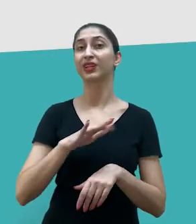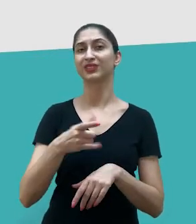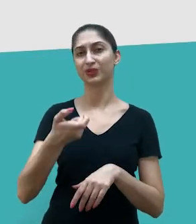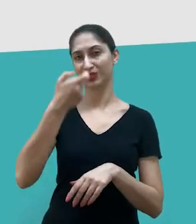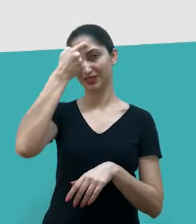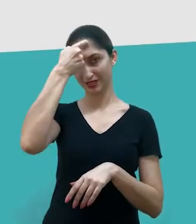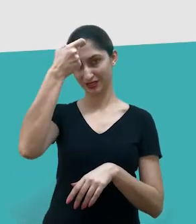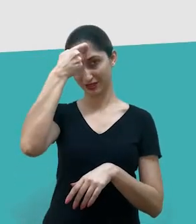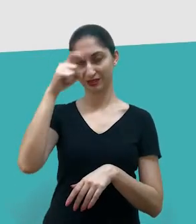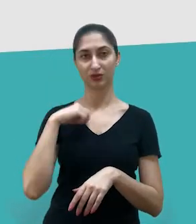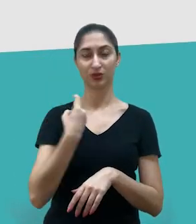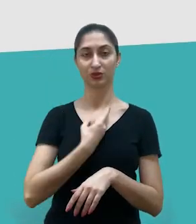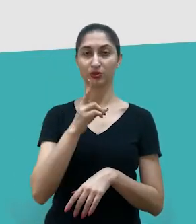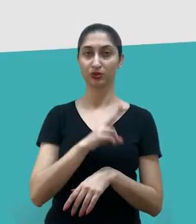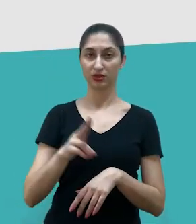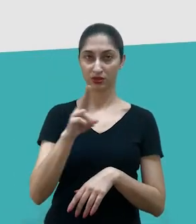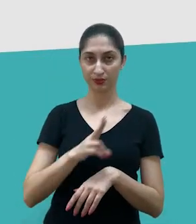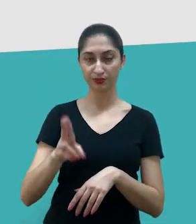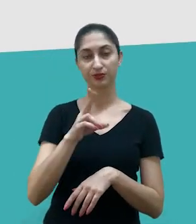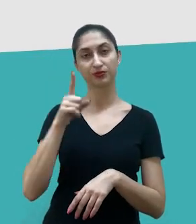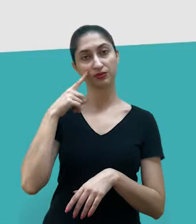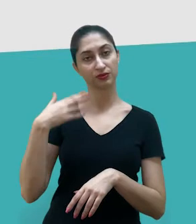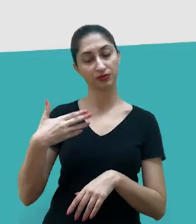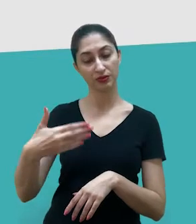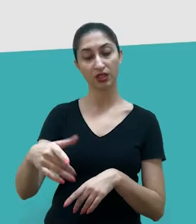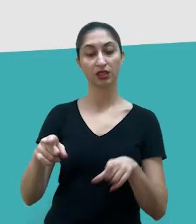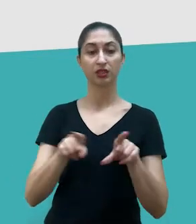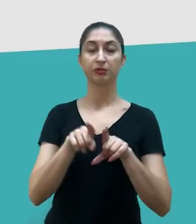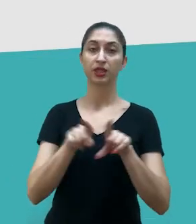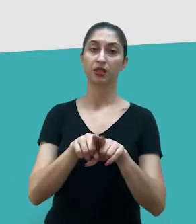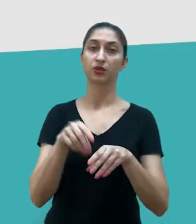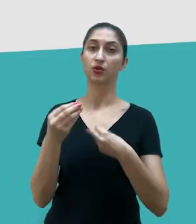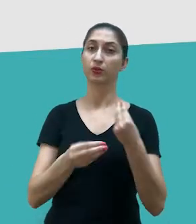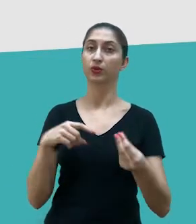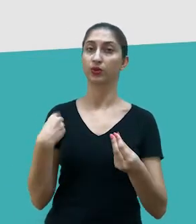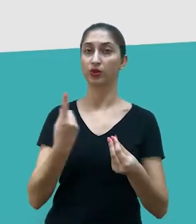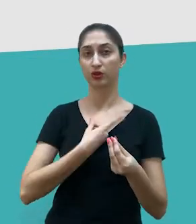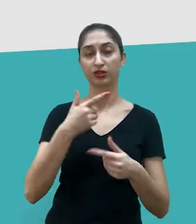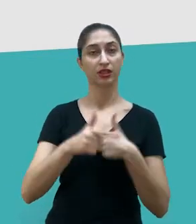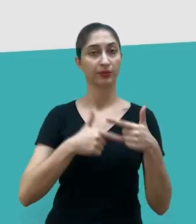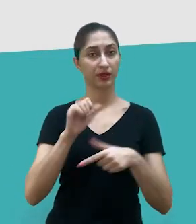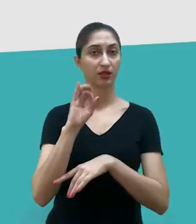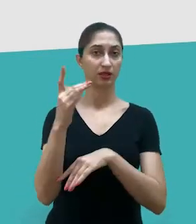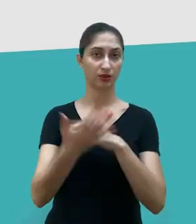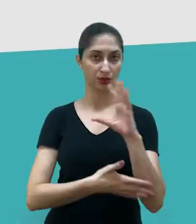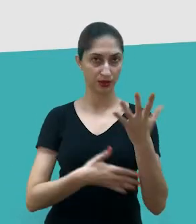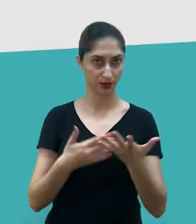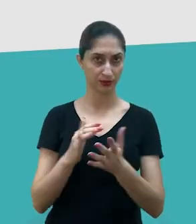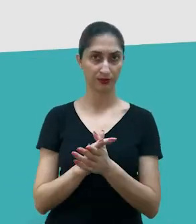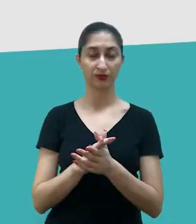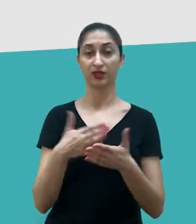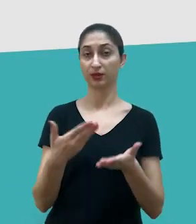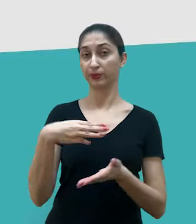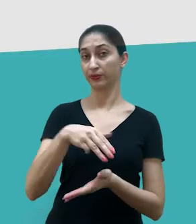consciência para aquilo que a gente usa e como que a gente trabalha com o meio ambiente. O Martin